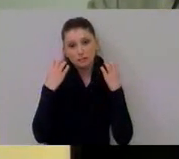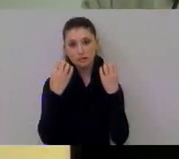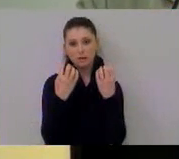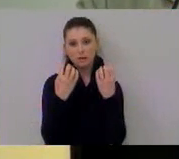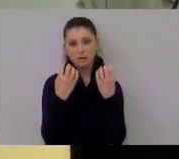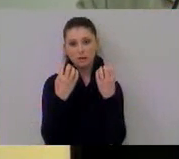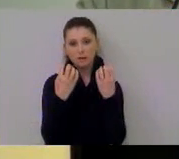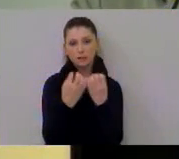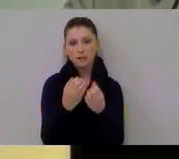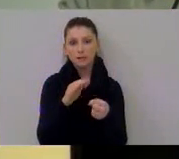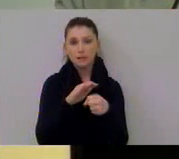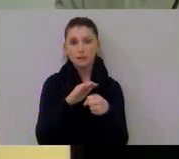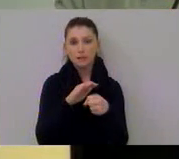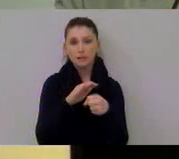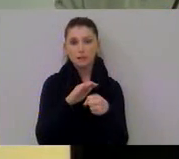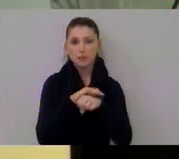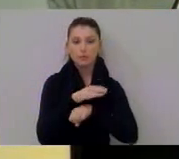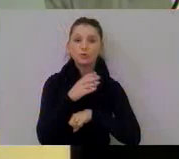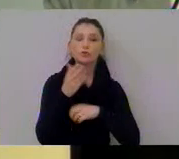de hoje,